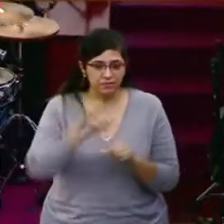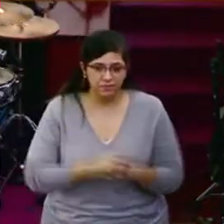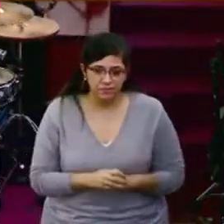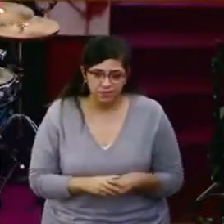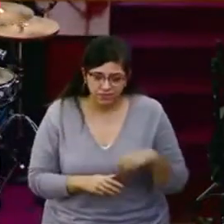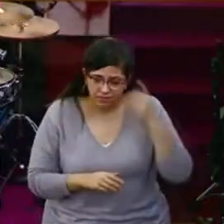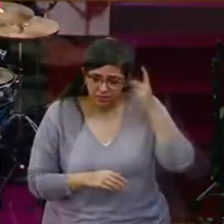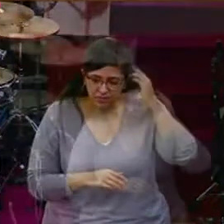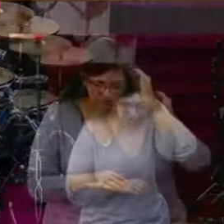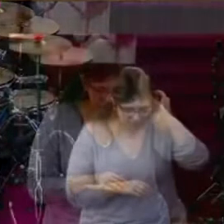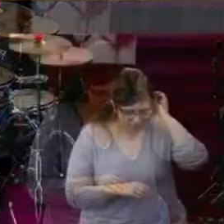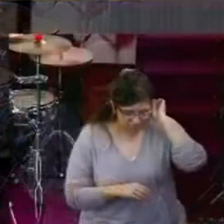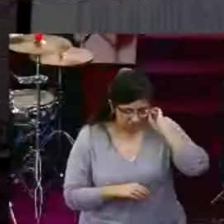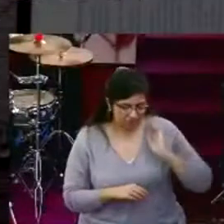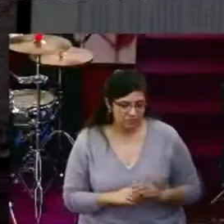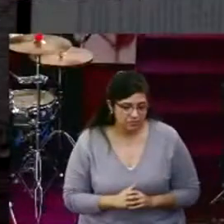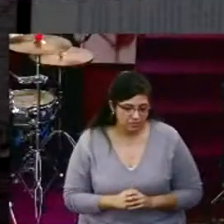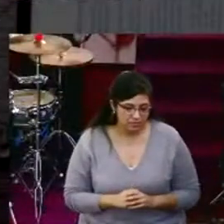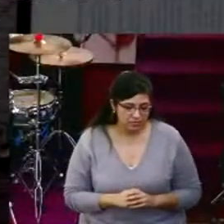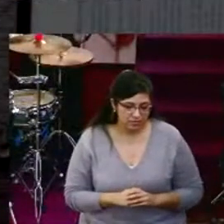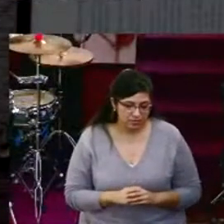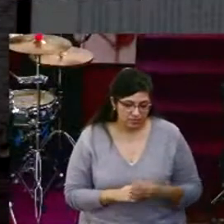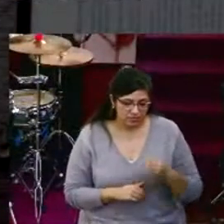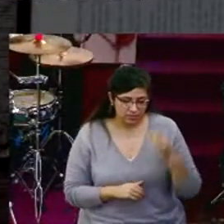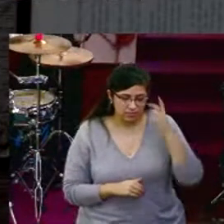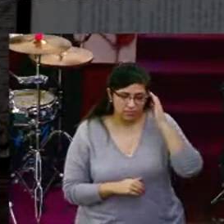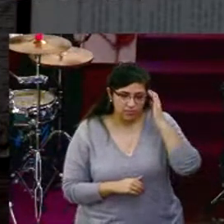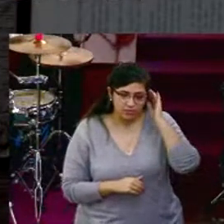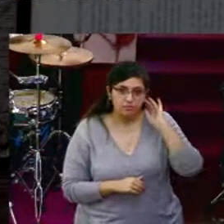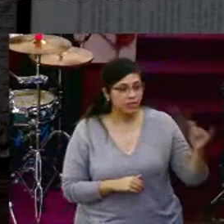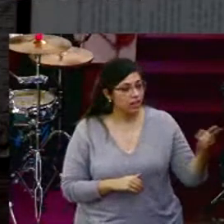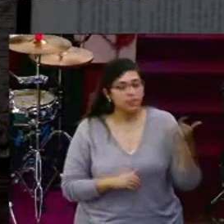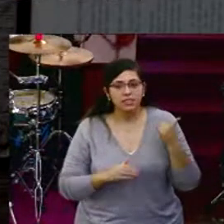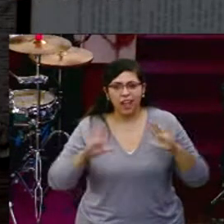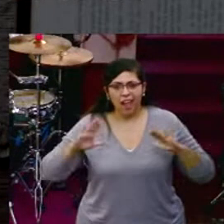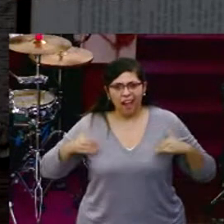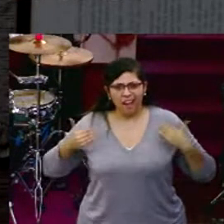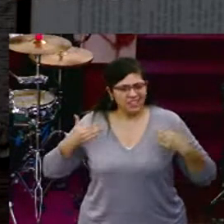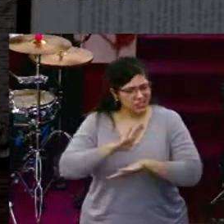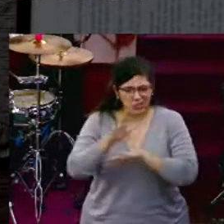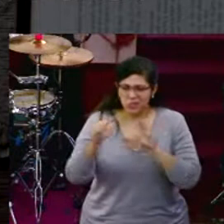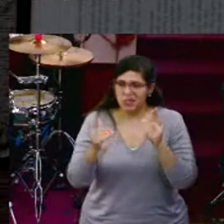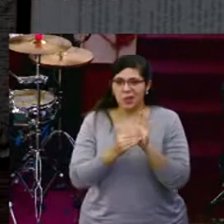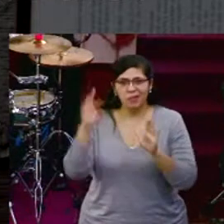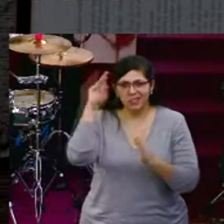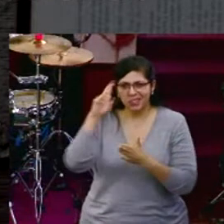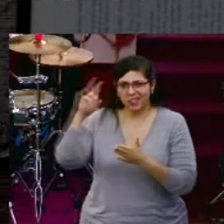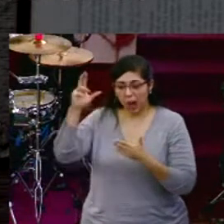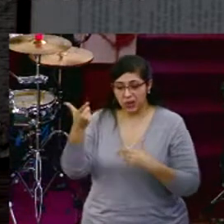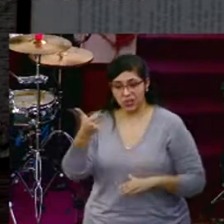assim alegrei-me sobremaneira no senhor porque agora uma vez mais